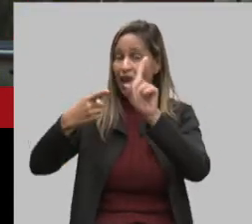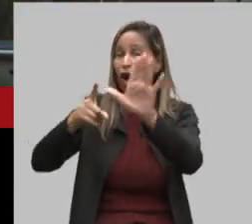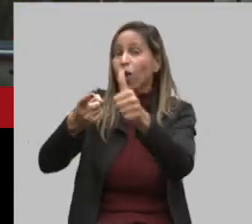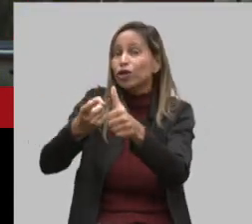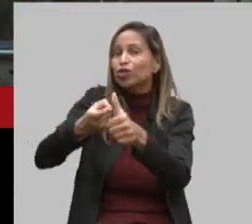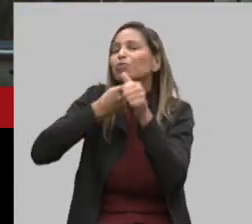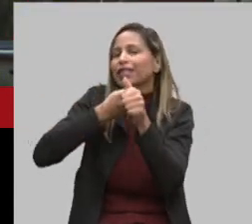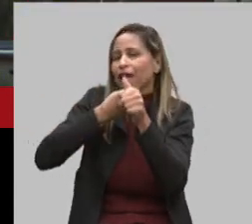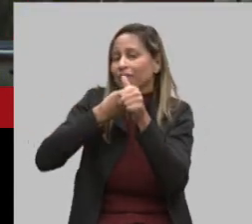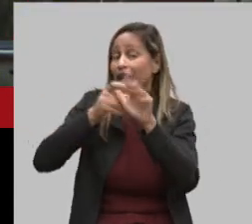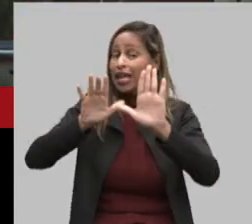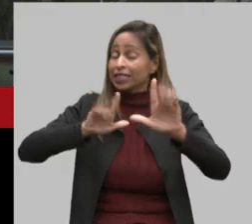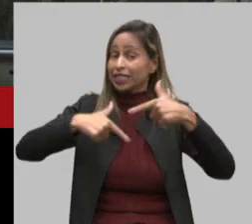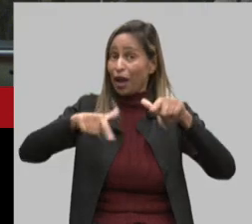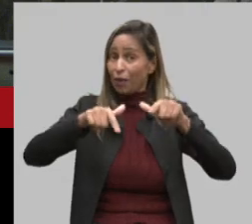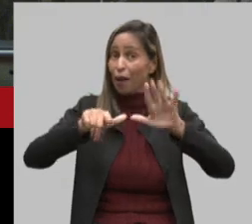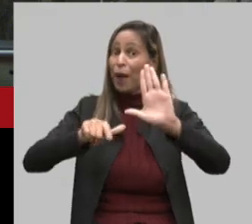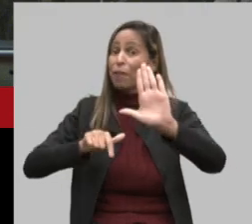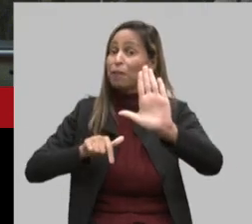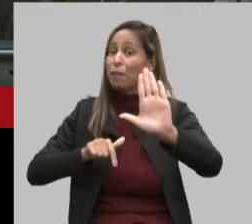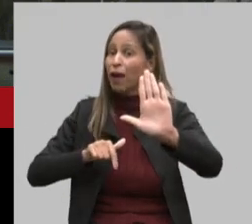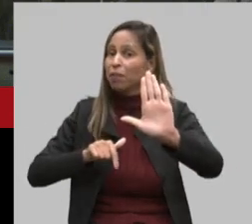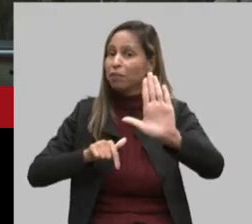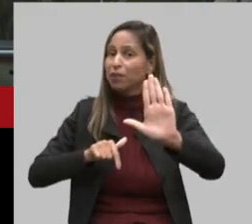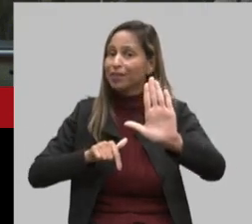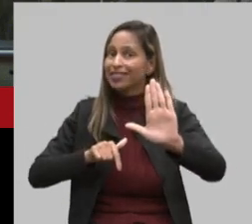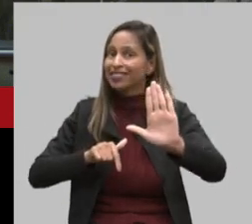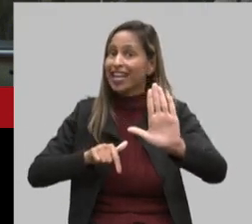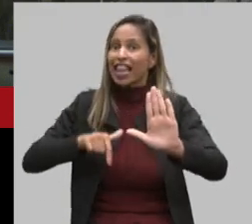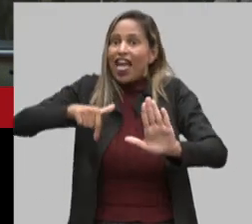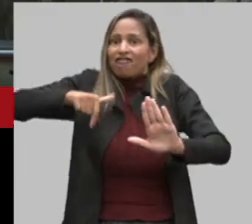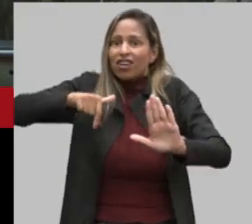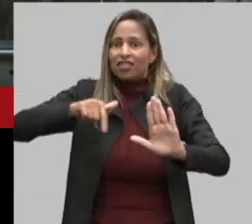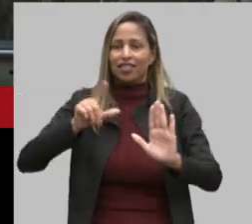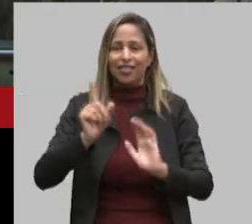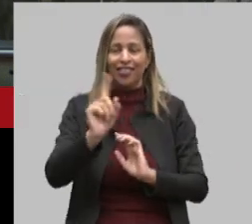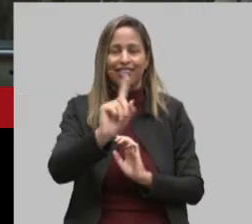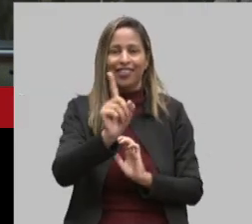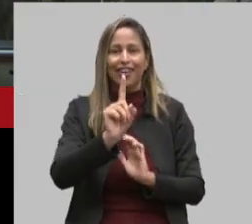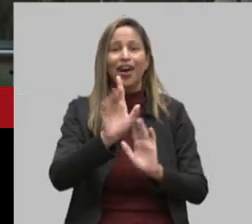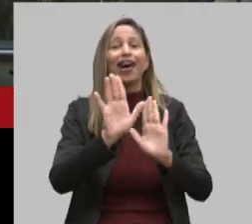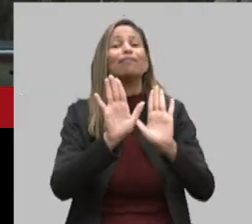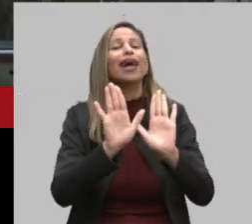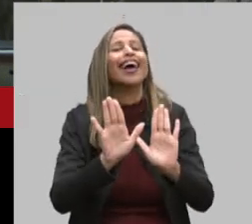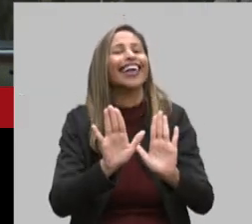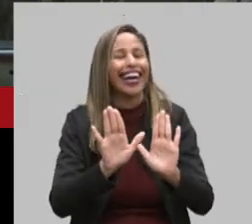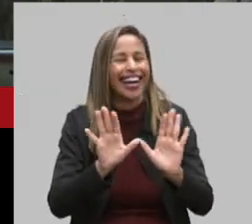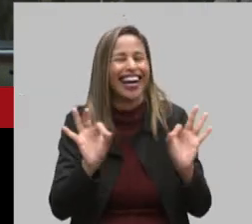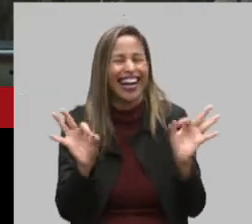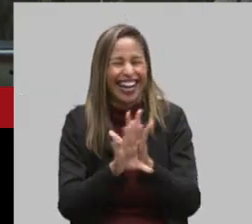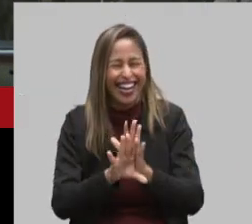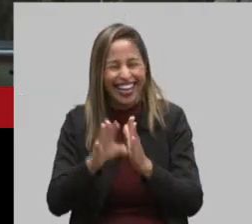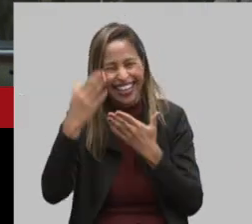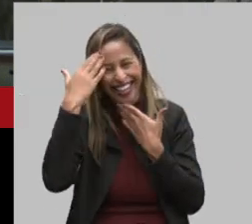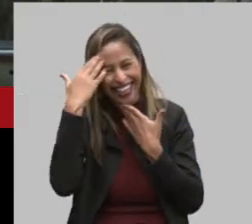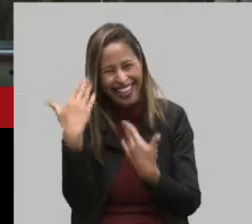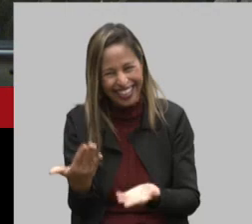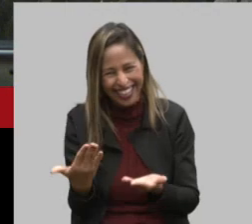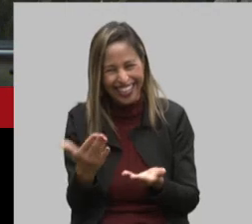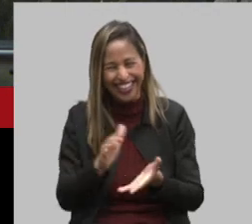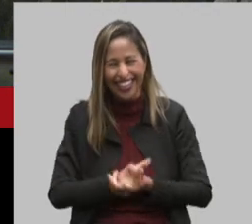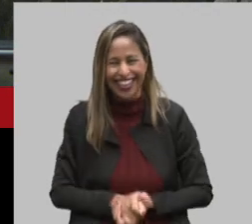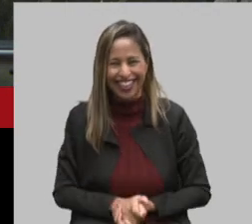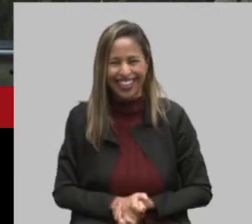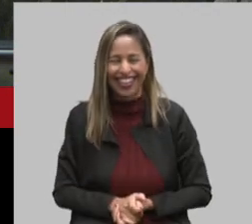trabalhos perem acalmem-se não levantem-se ainda me permitam concluir Obrigado nós suspenderemos os nossos